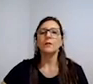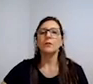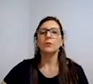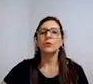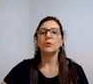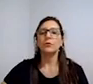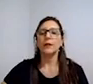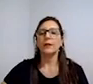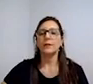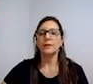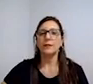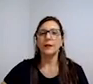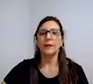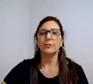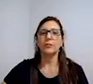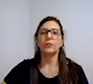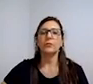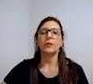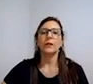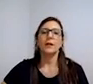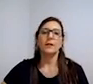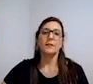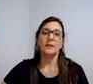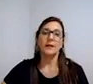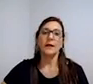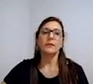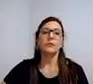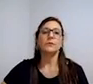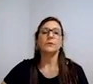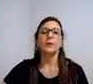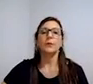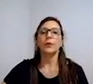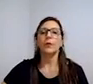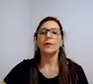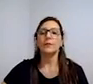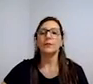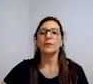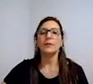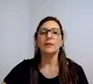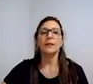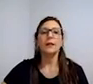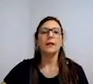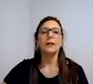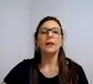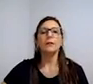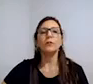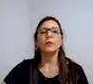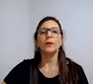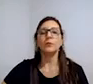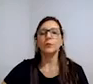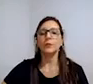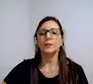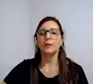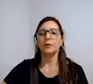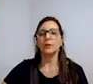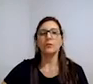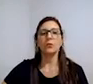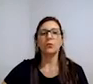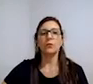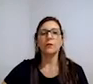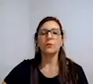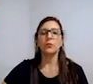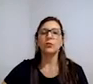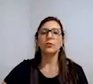O tecido muscular esquelético estriado, também conhecido assim, ele é formado por